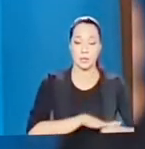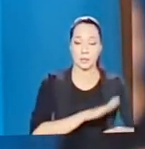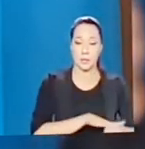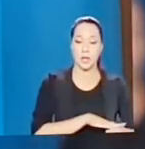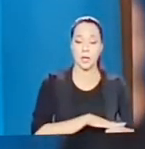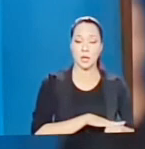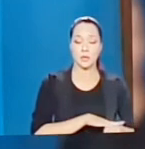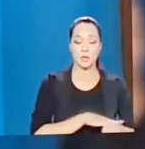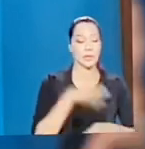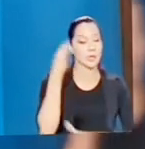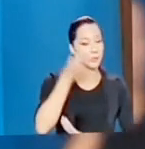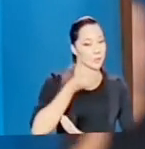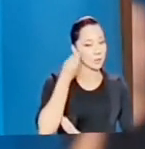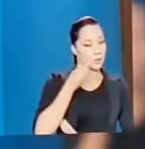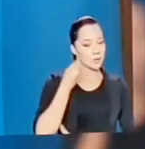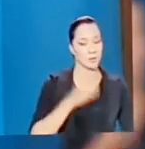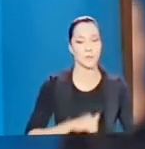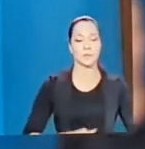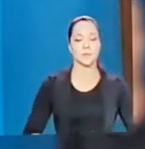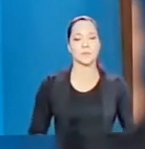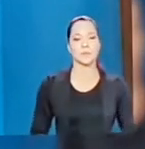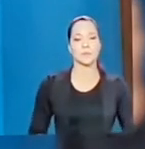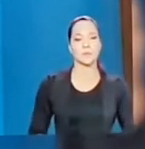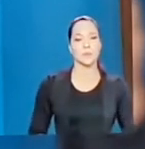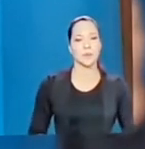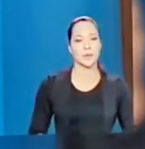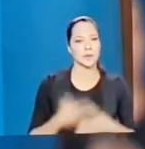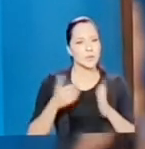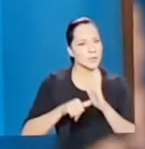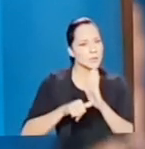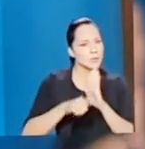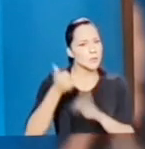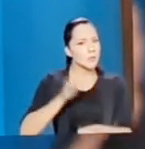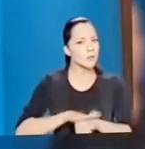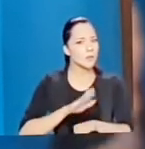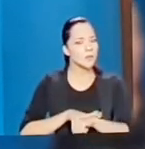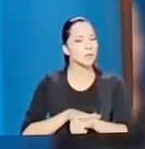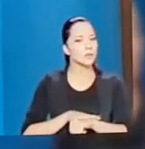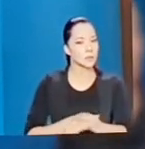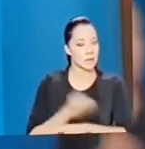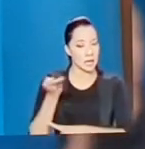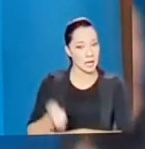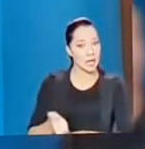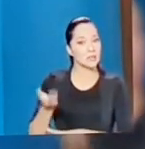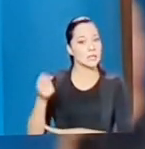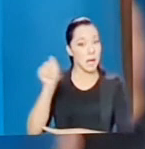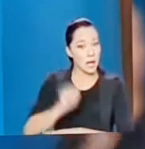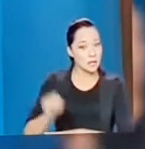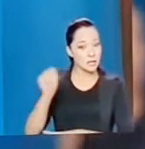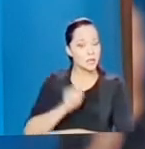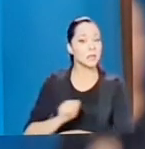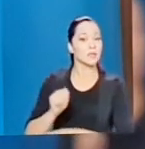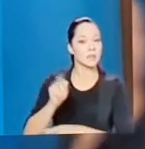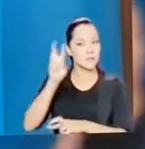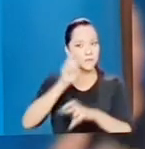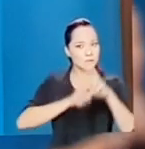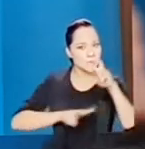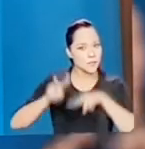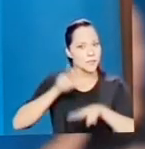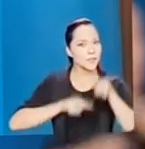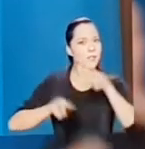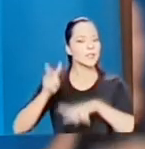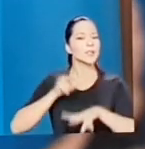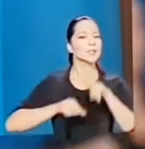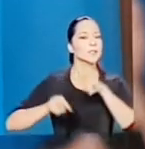temporário e experimental. Desde o primeiro momento, esta Agência Nacional de Vigilância Sanitária